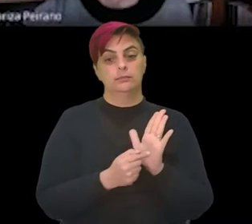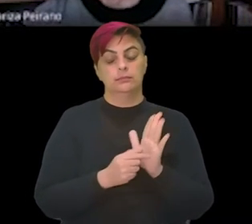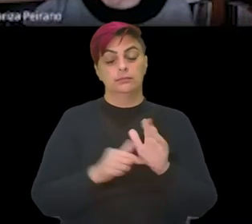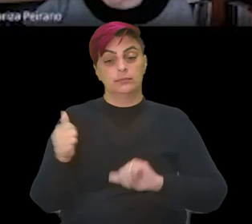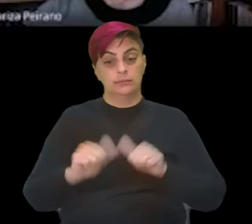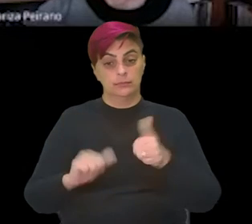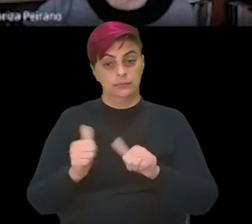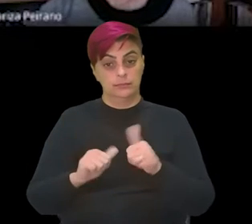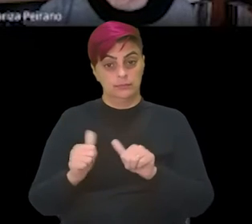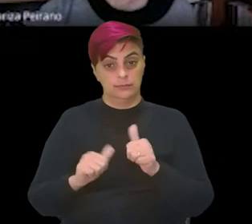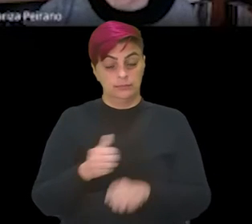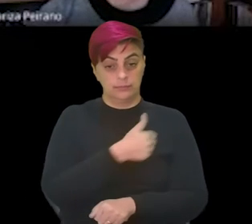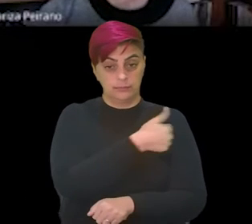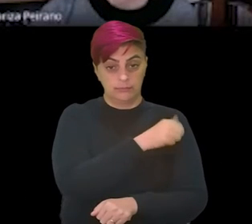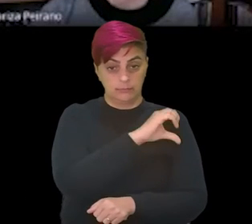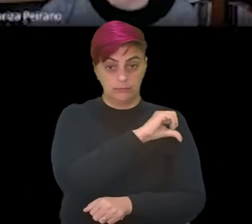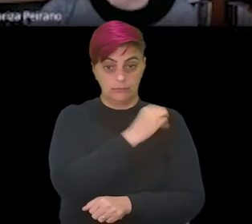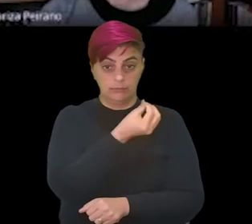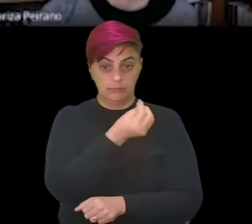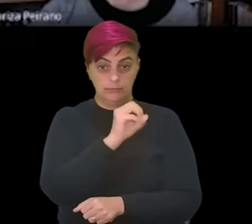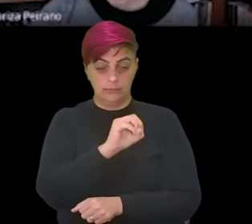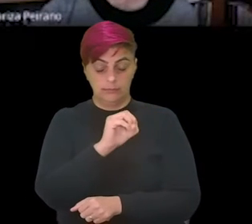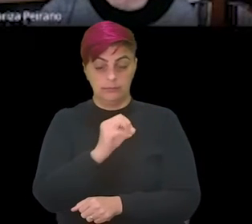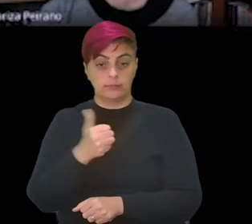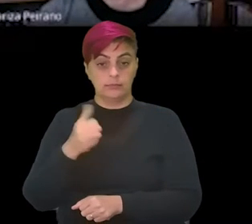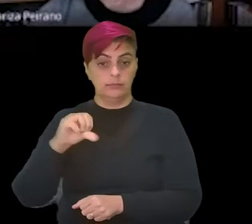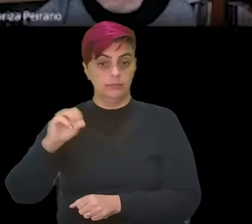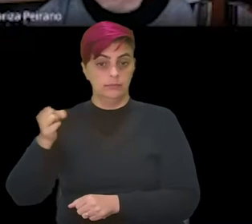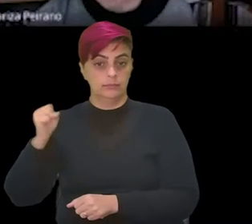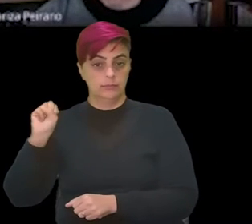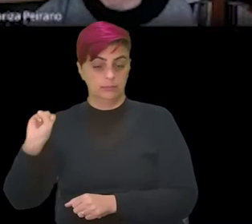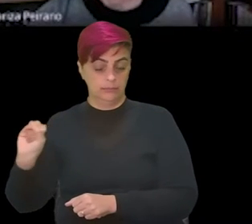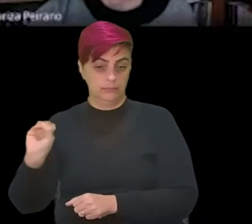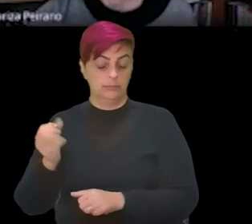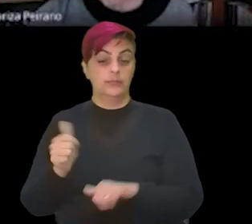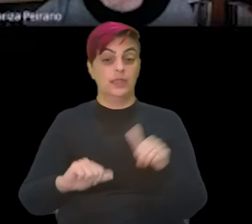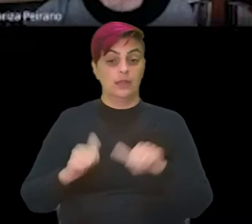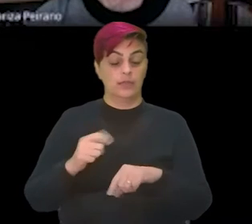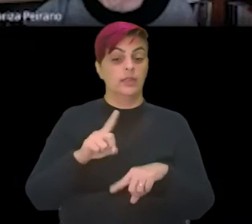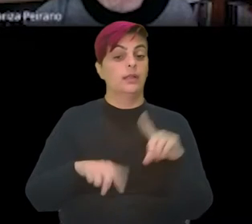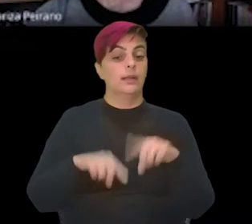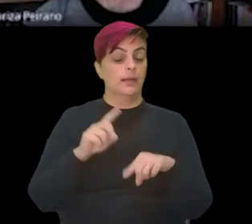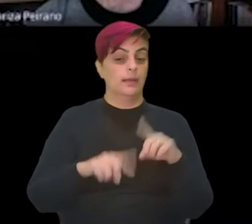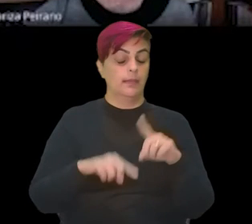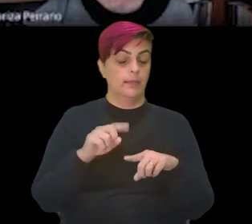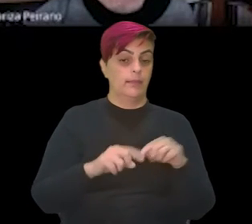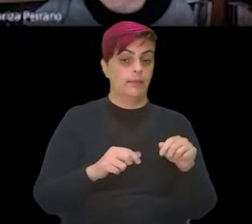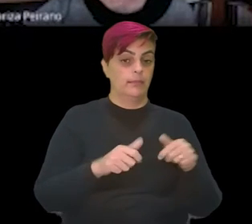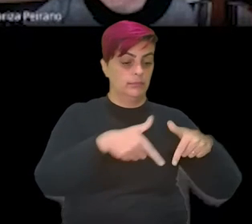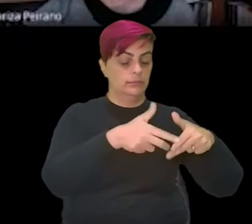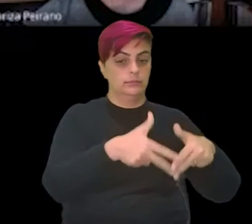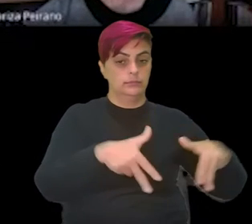submetidas, especialmente entre os anos 1960 e 1980. Reanálises do material